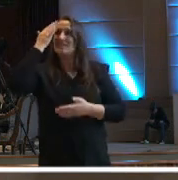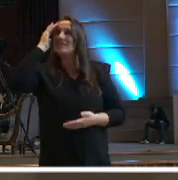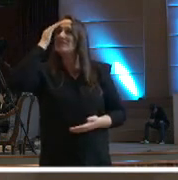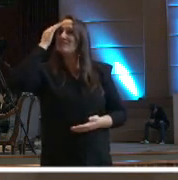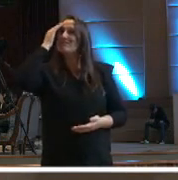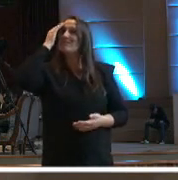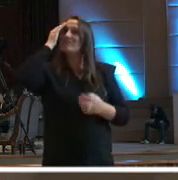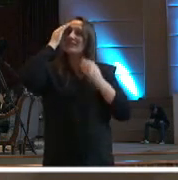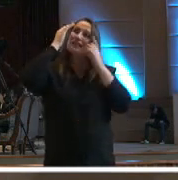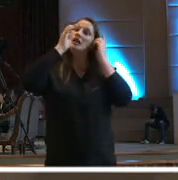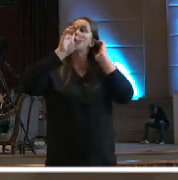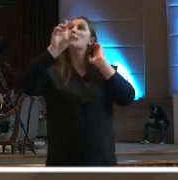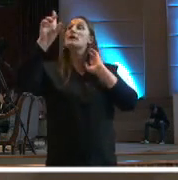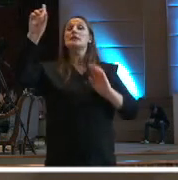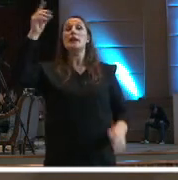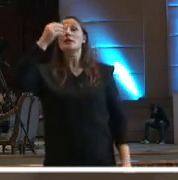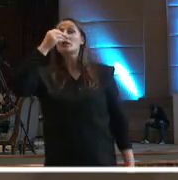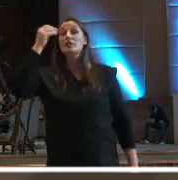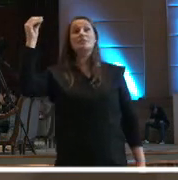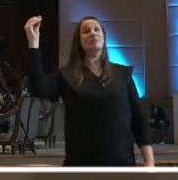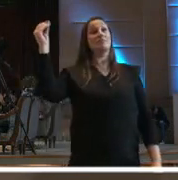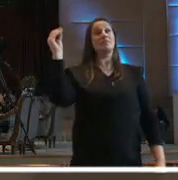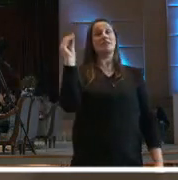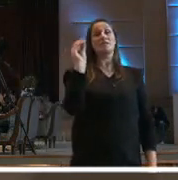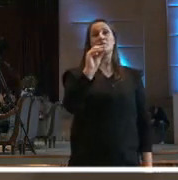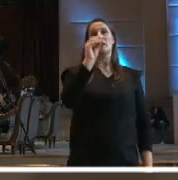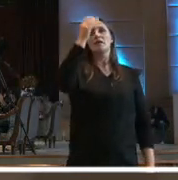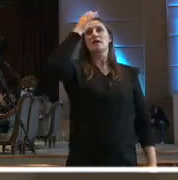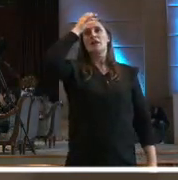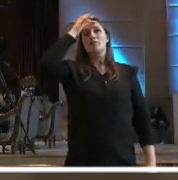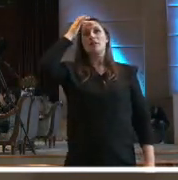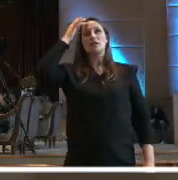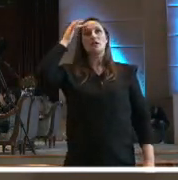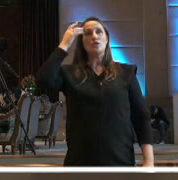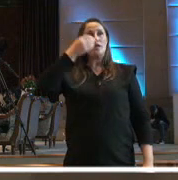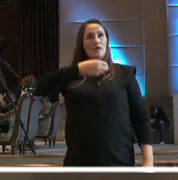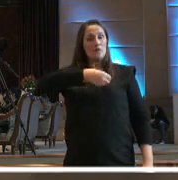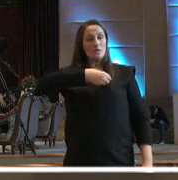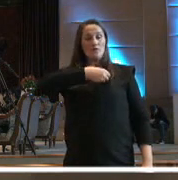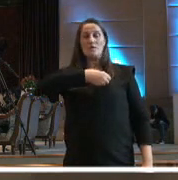Deus não despreza quem está vivendo esse momento.